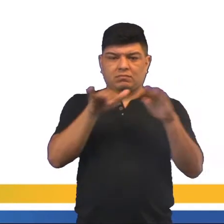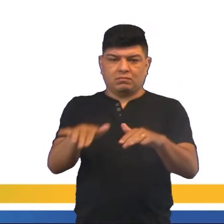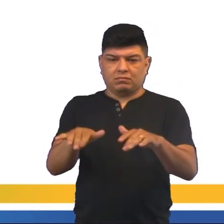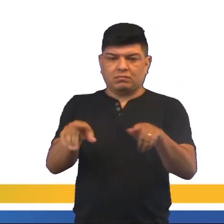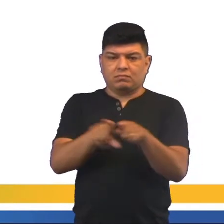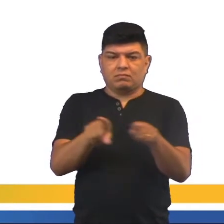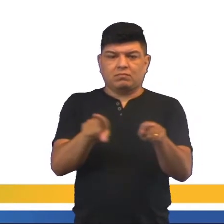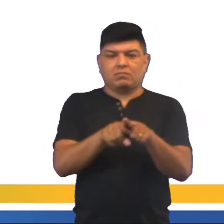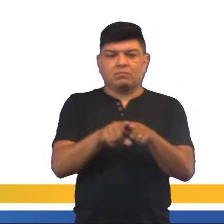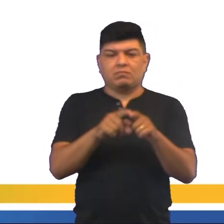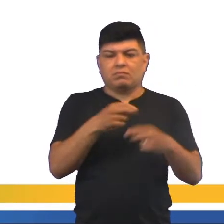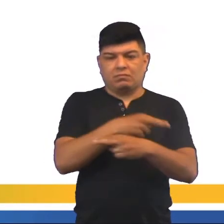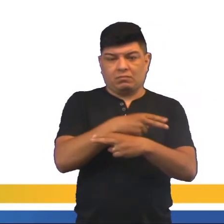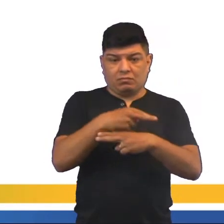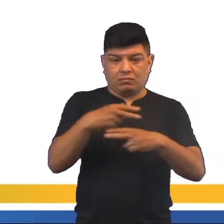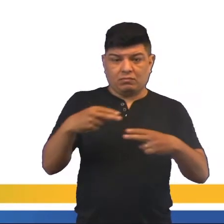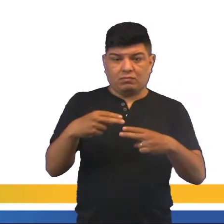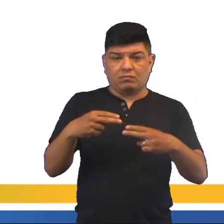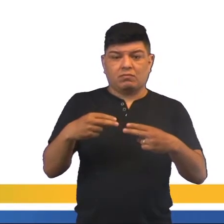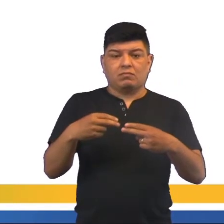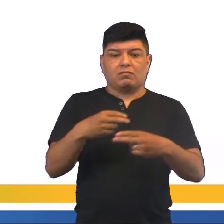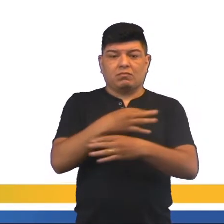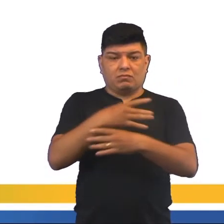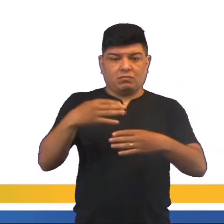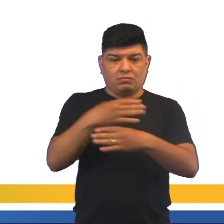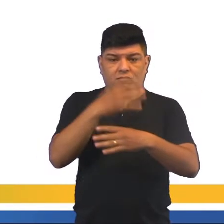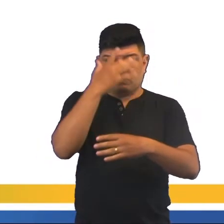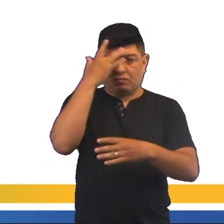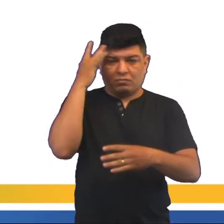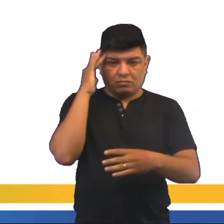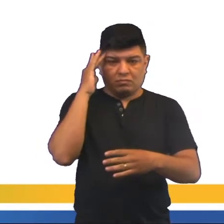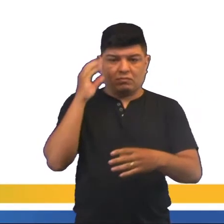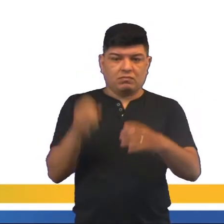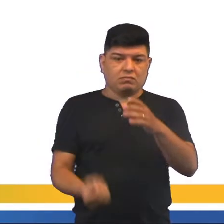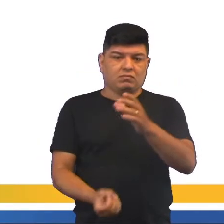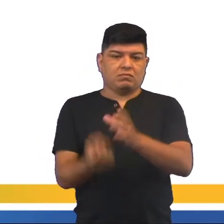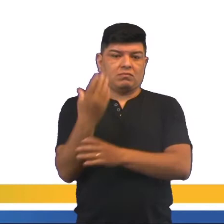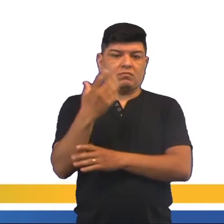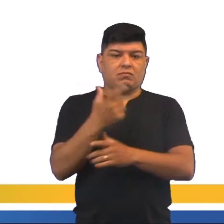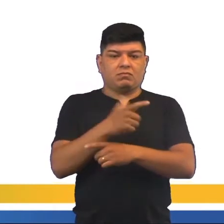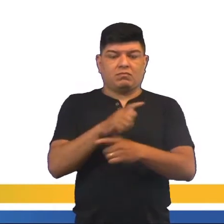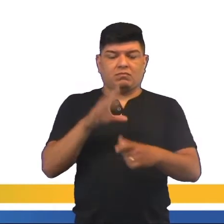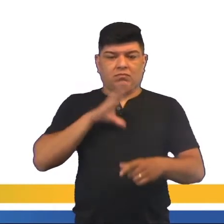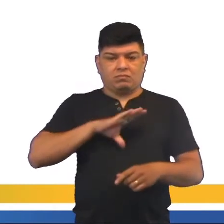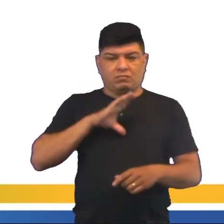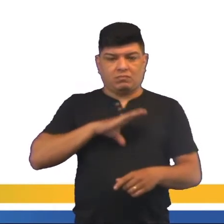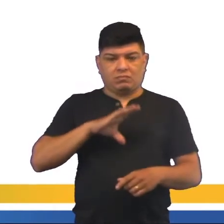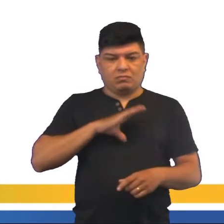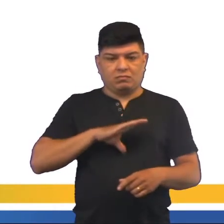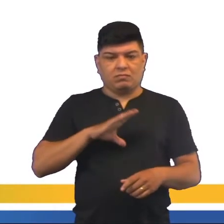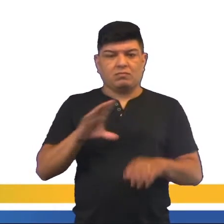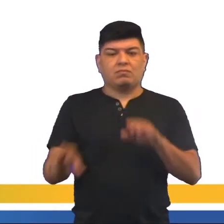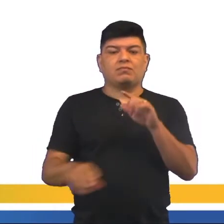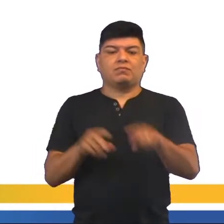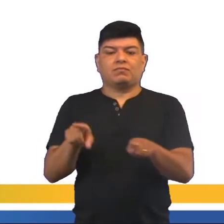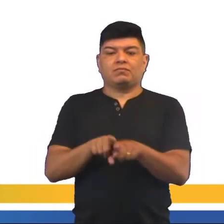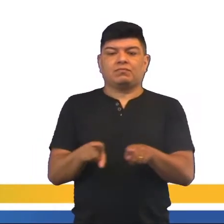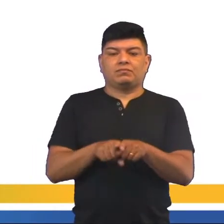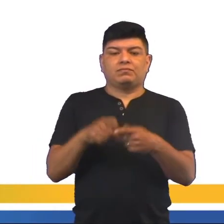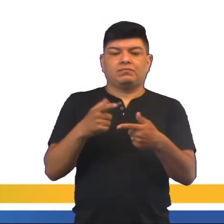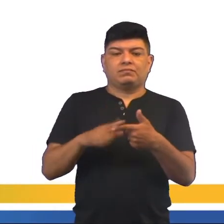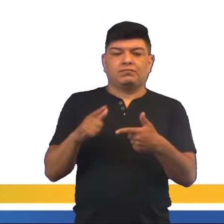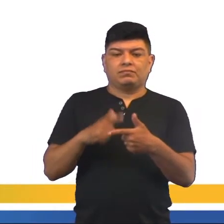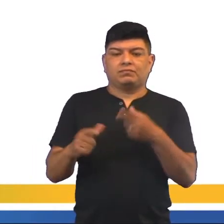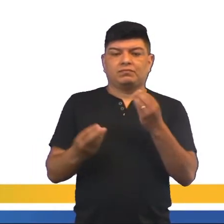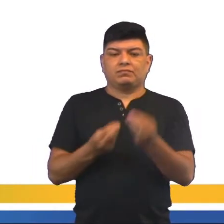no transporte possibilitou maior e melhor escoamento de mercadorias e trânsito de pessoas. Surgiram as grandes